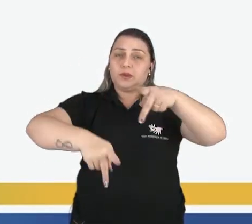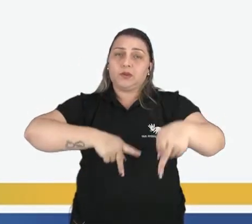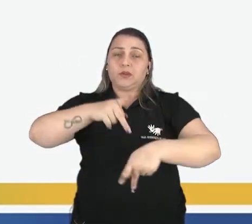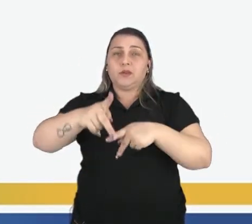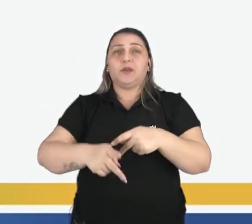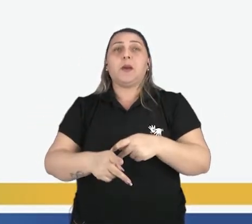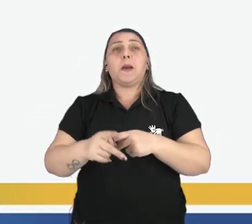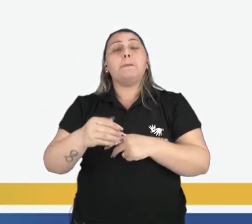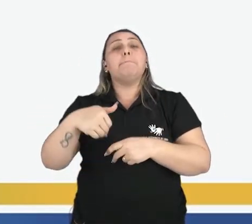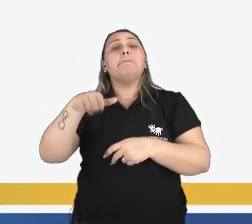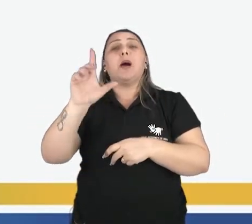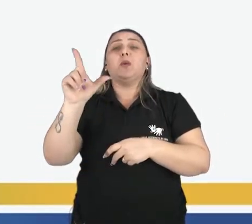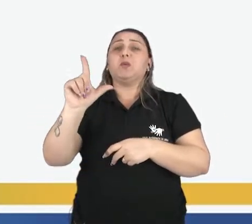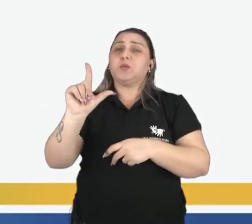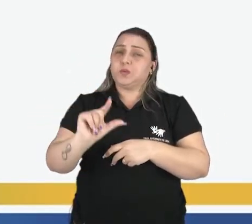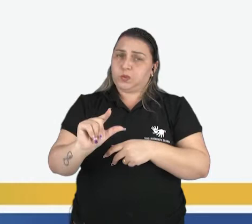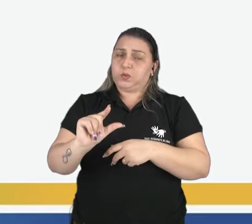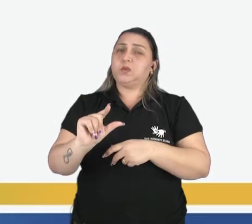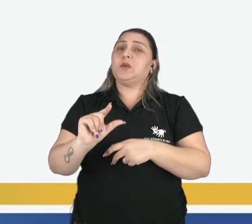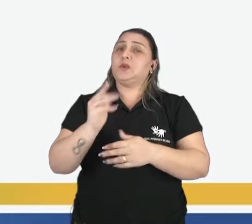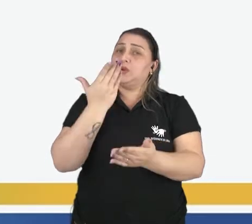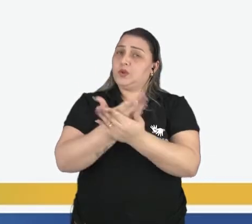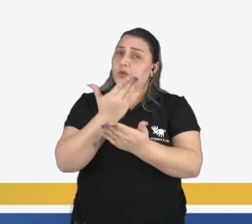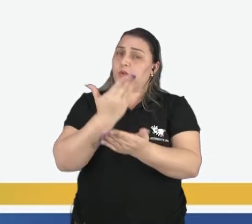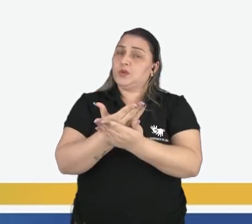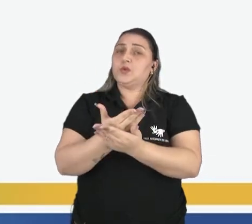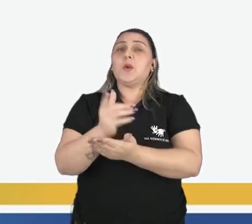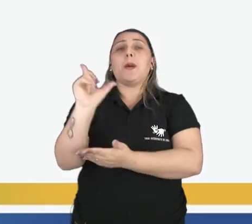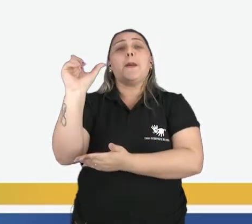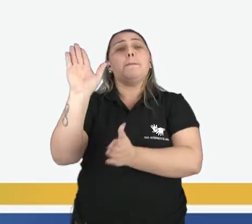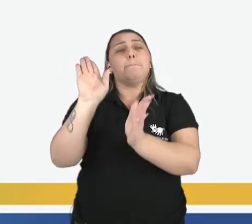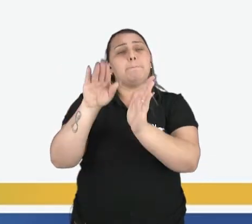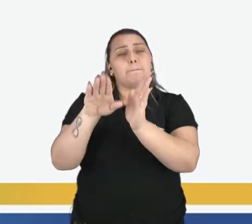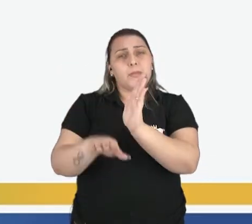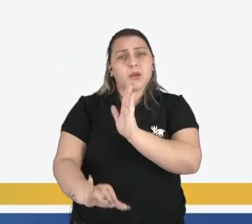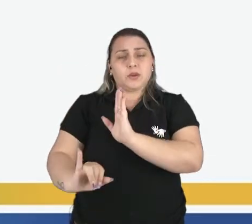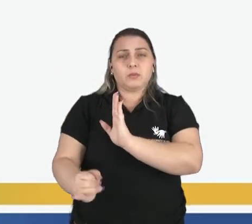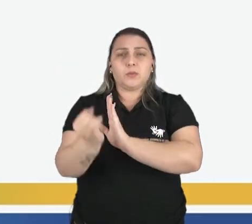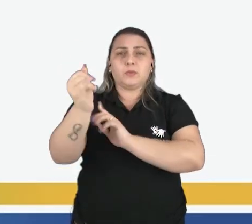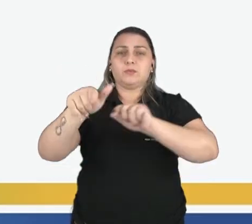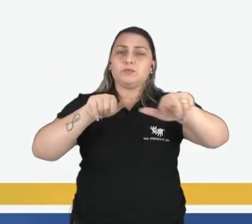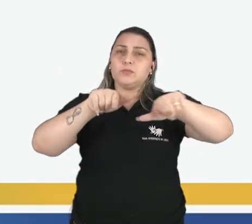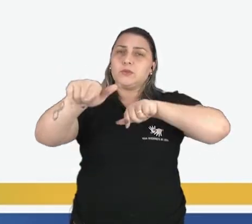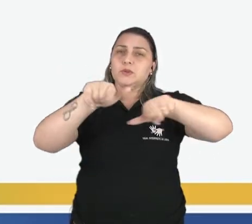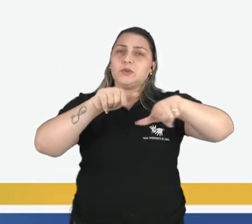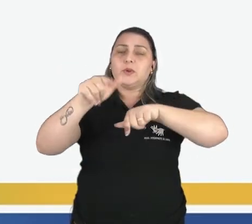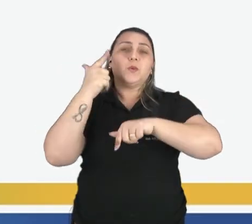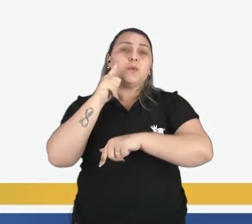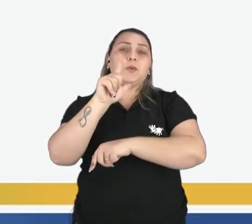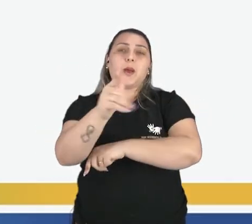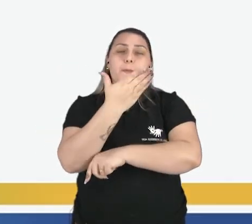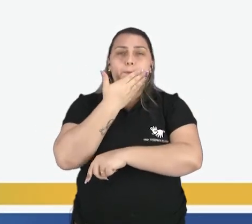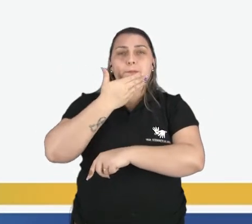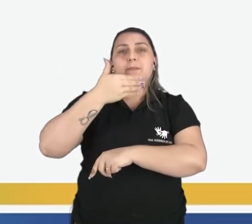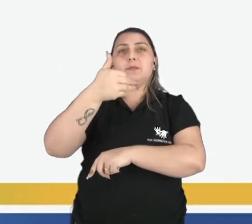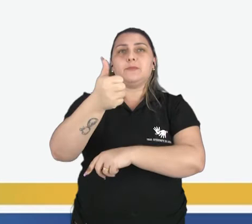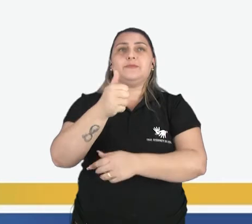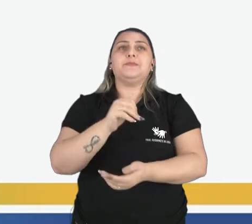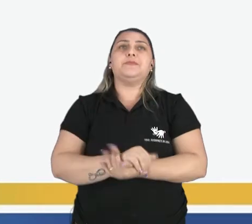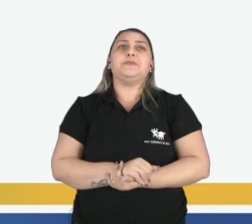Então, quanto mais baixo o nível de instrução, menos são as oportunidades para trabalhos com ganhos